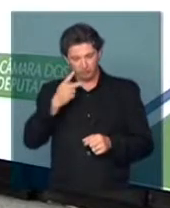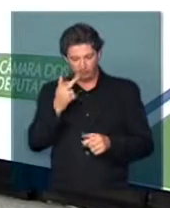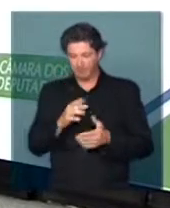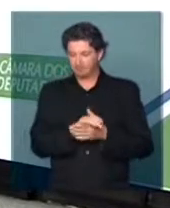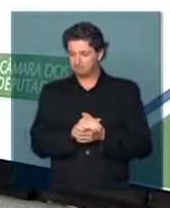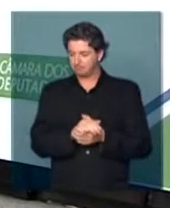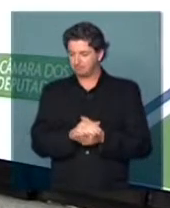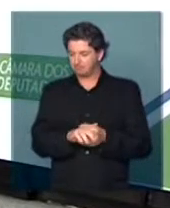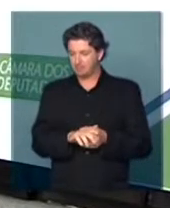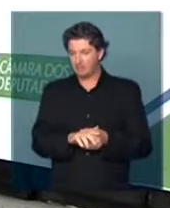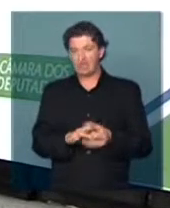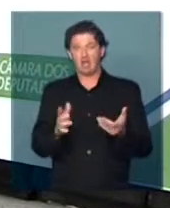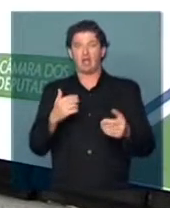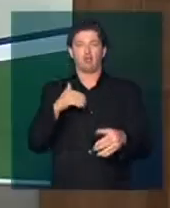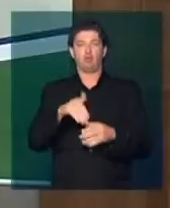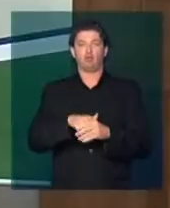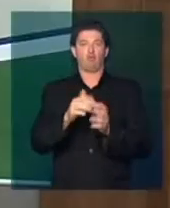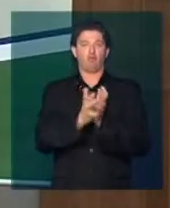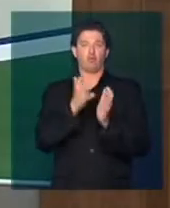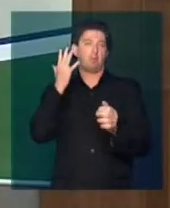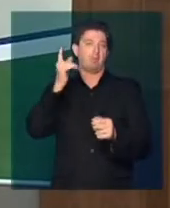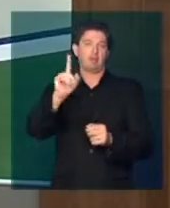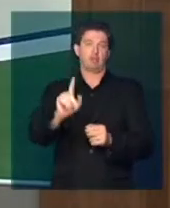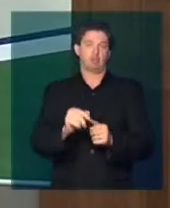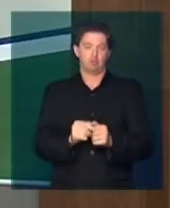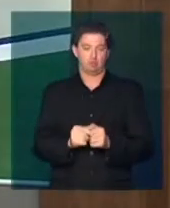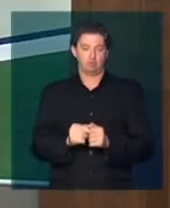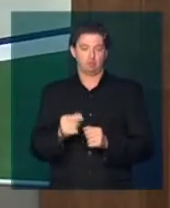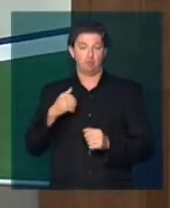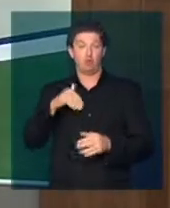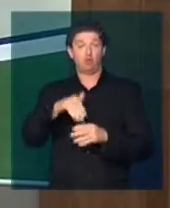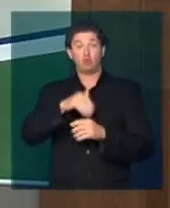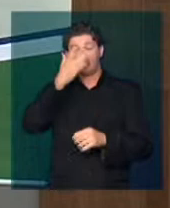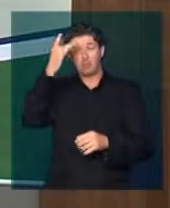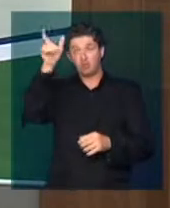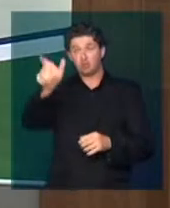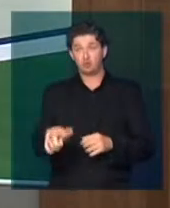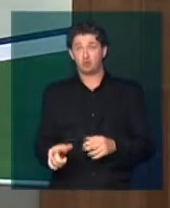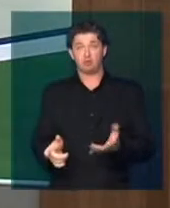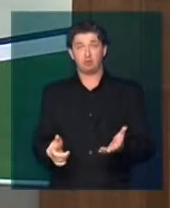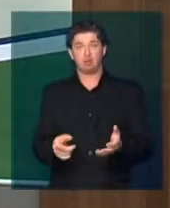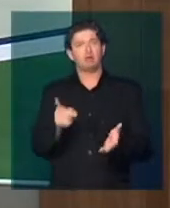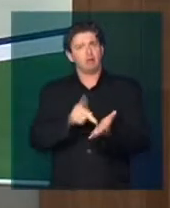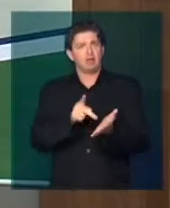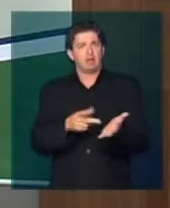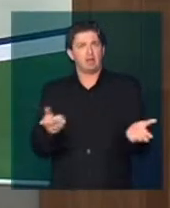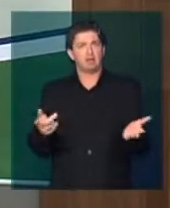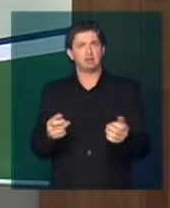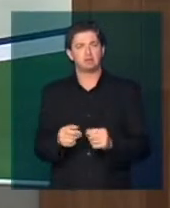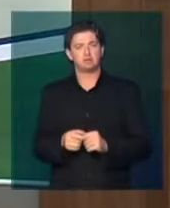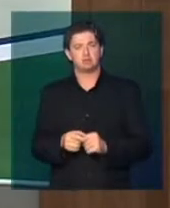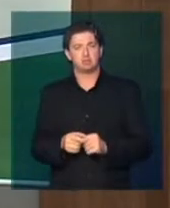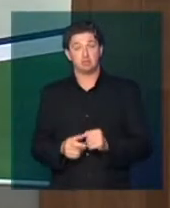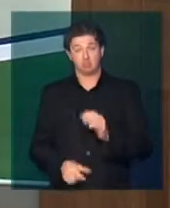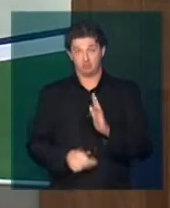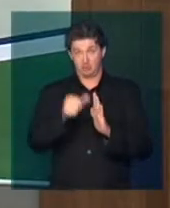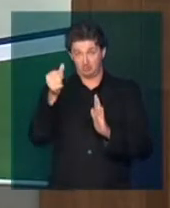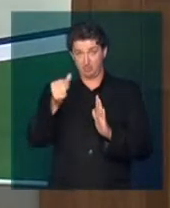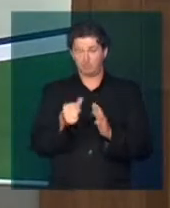dizerem: eu não voto em partido, eu voto em candidato. E é verdade.